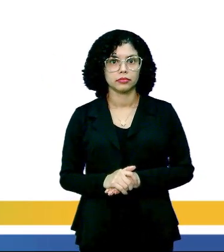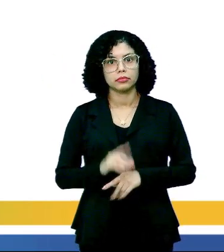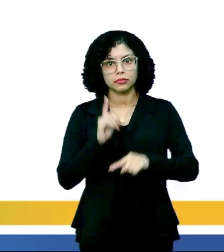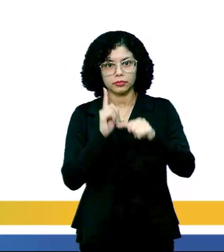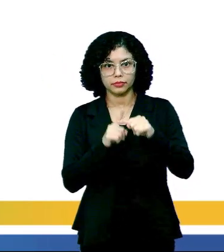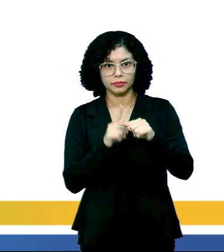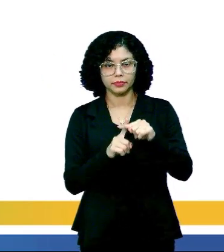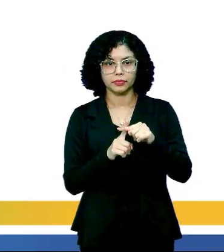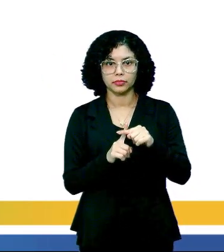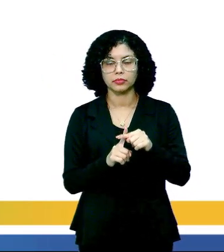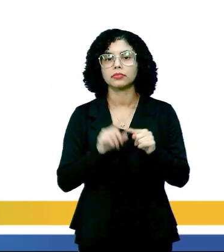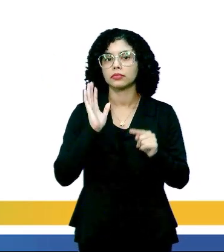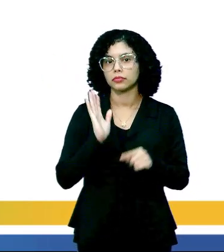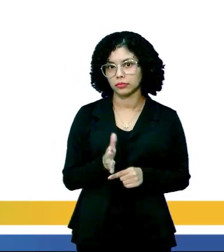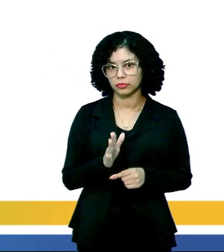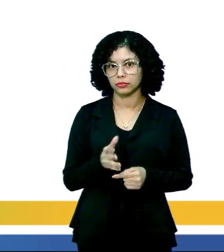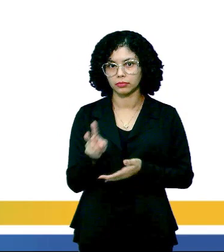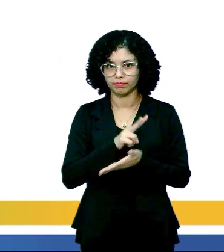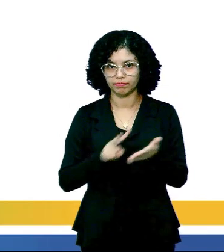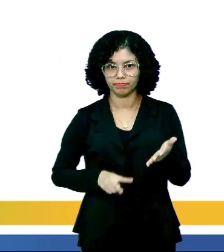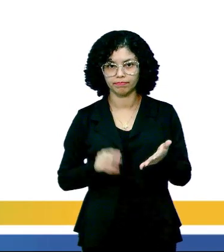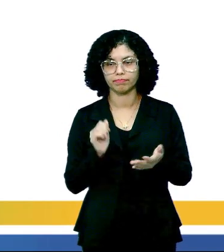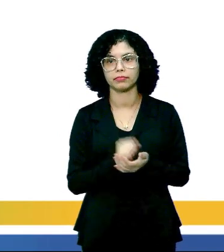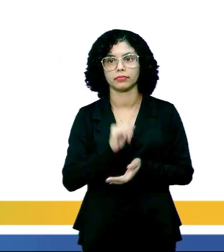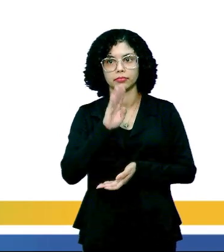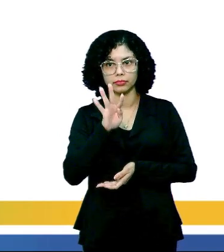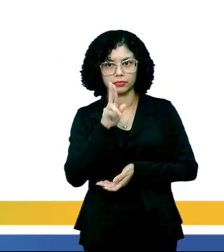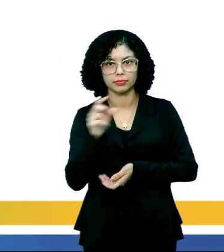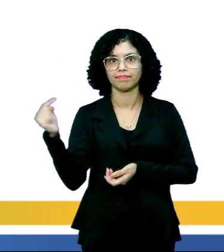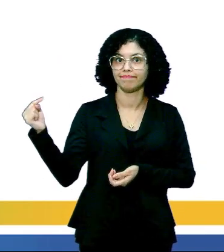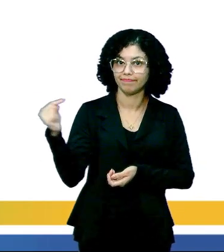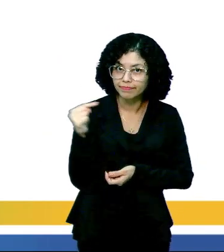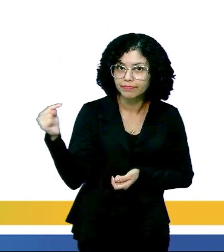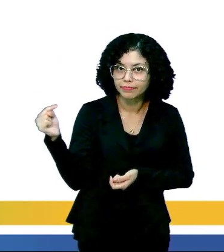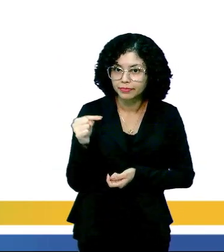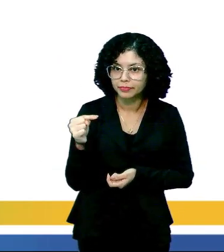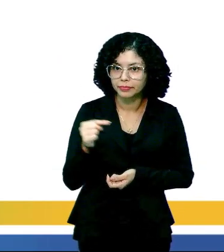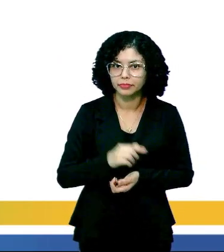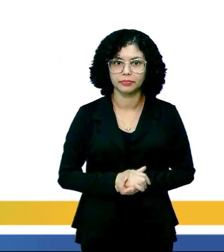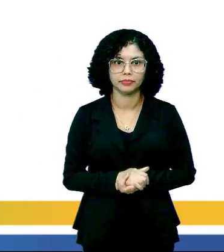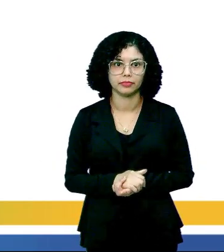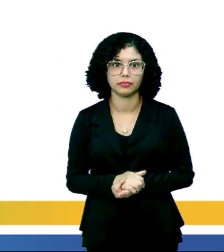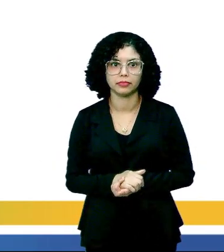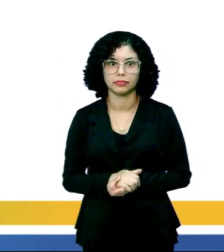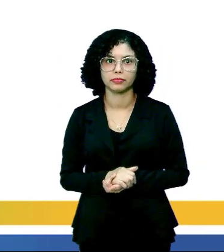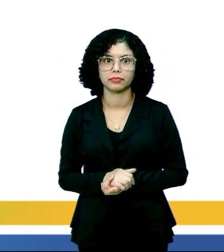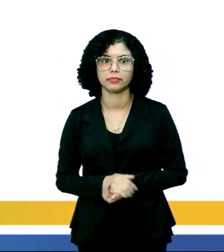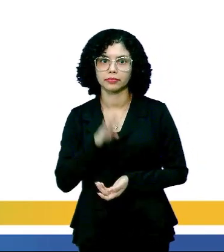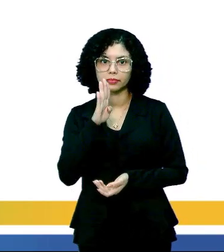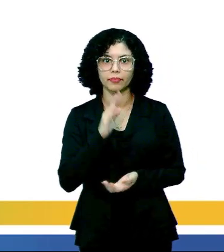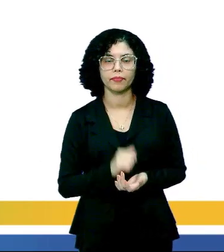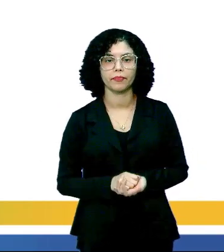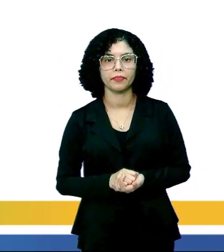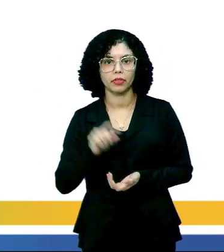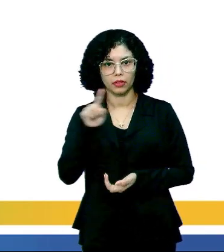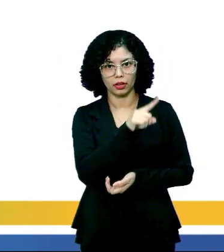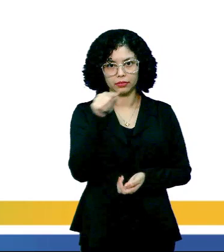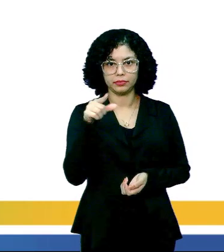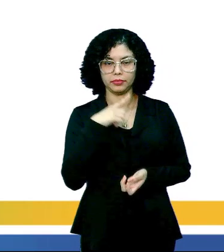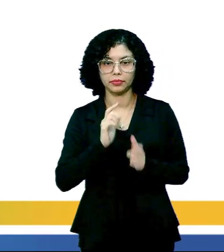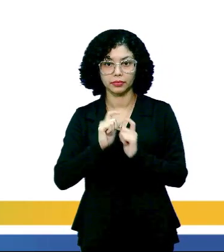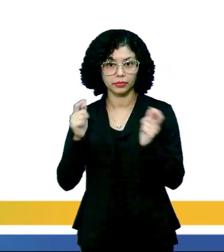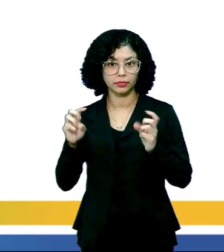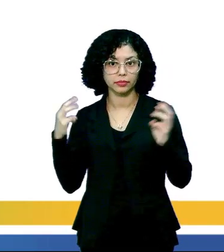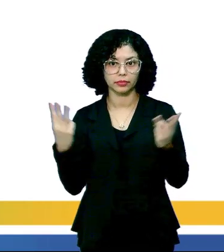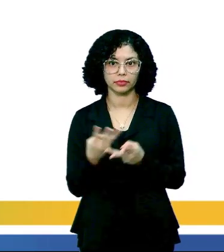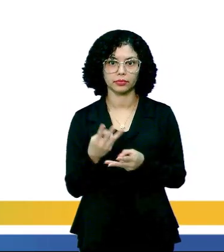carga positiva. Nós já poderíamos parar de ler aí. Beta tem carga negativa. Letra B. As partículas alfa